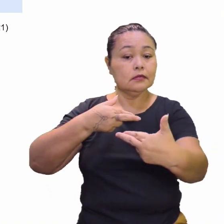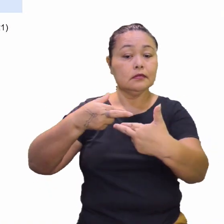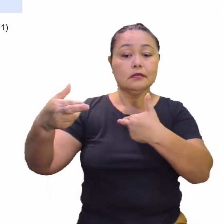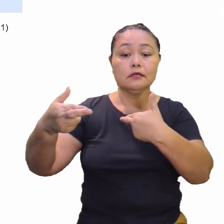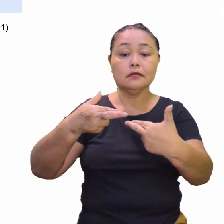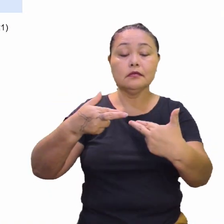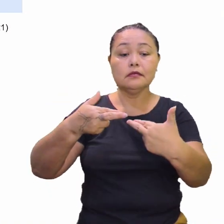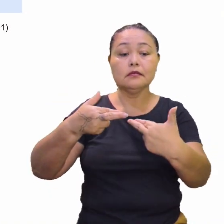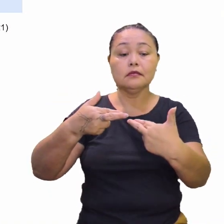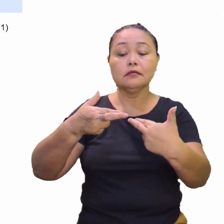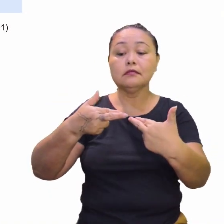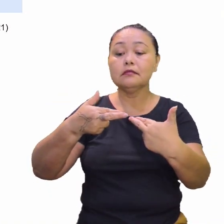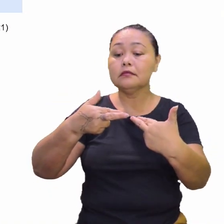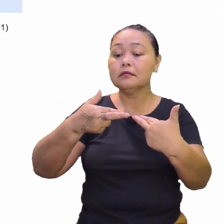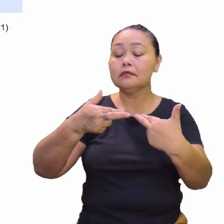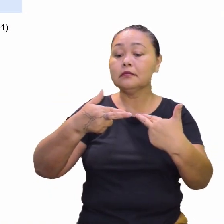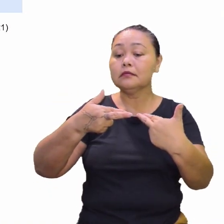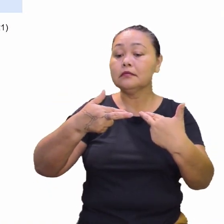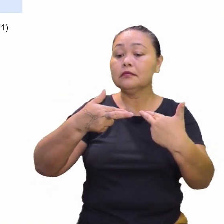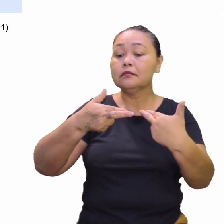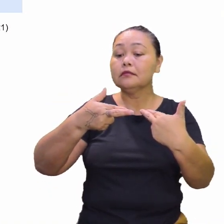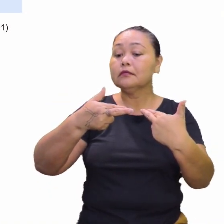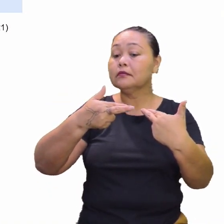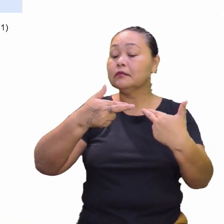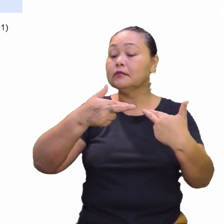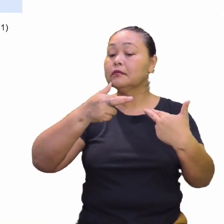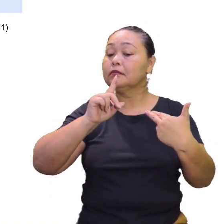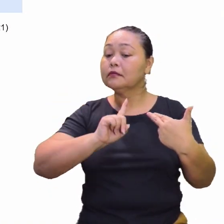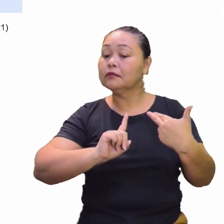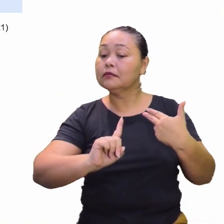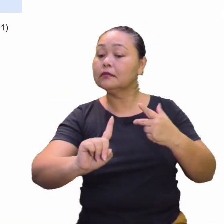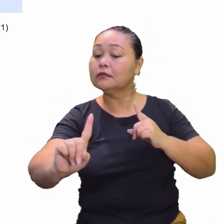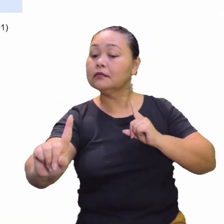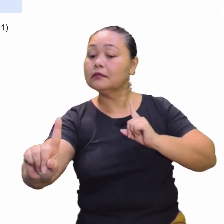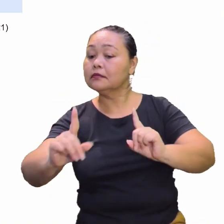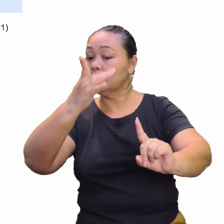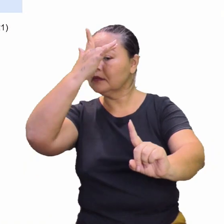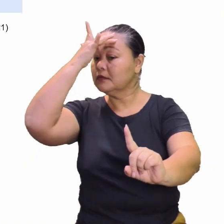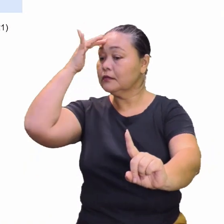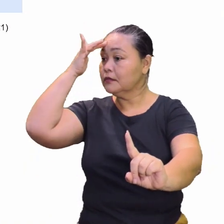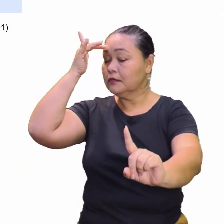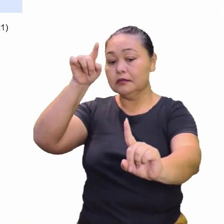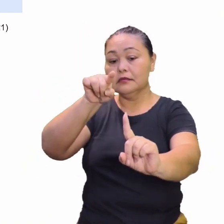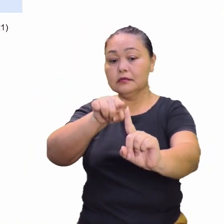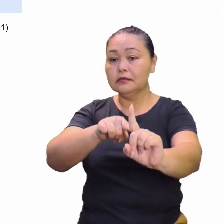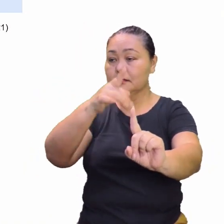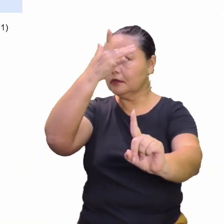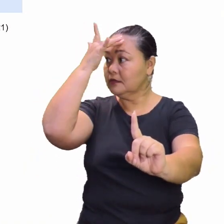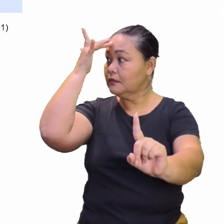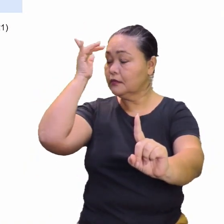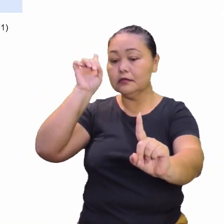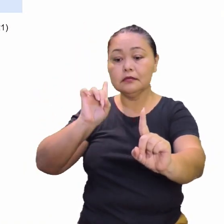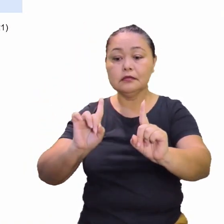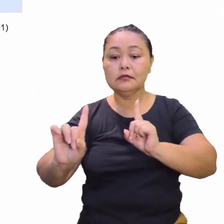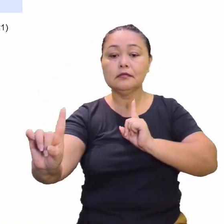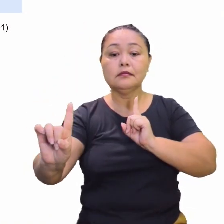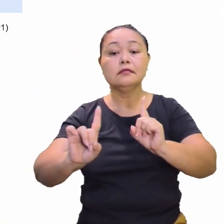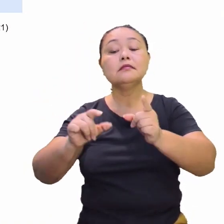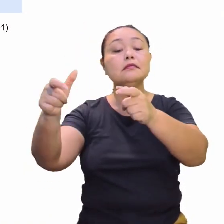diretamente relacionado com o quê? Com o deslocamento de pessoas